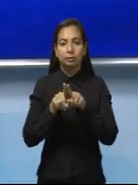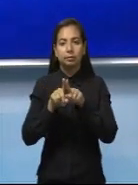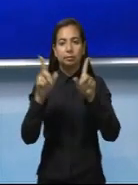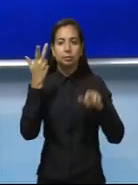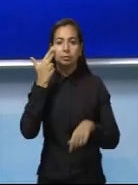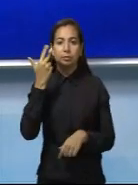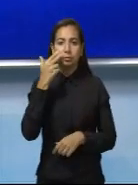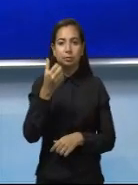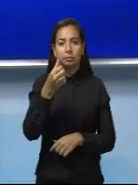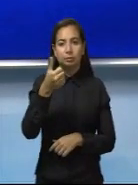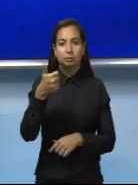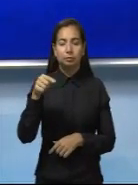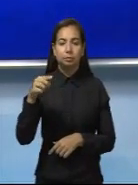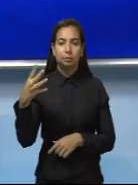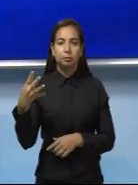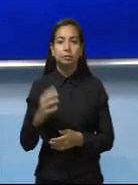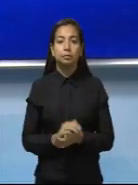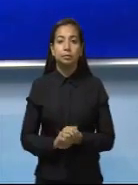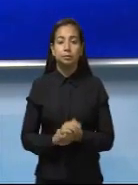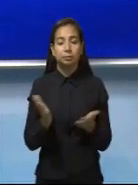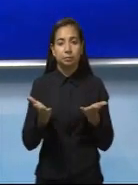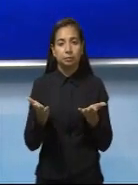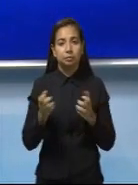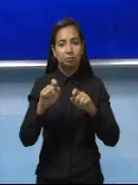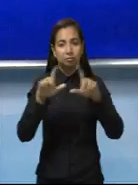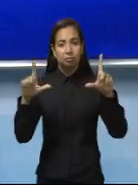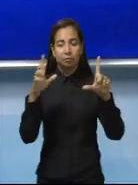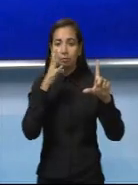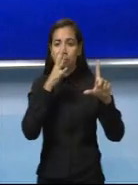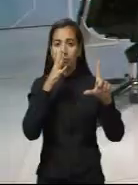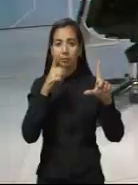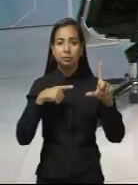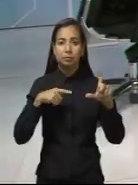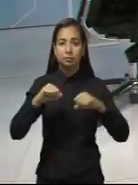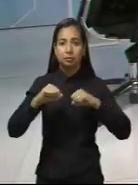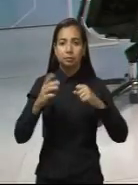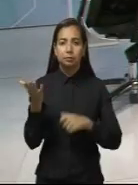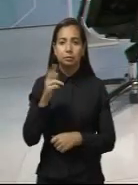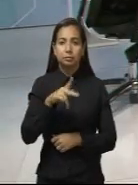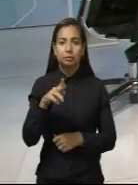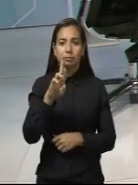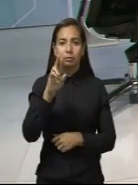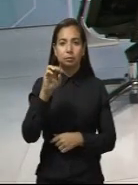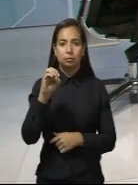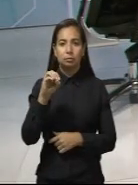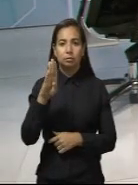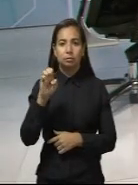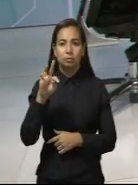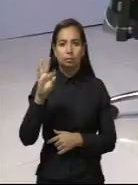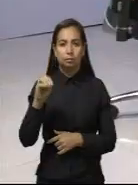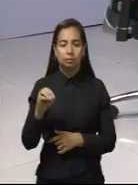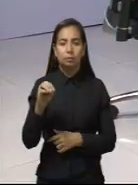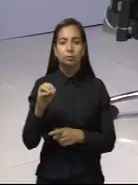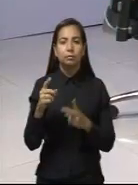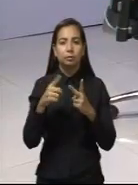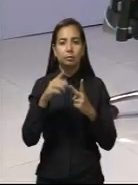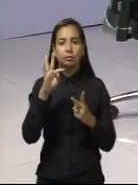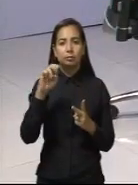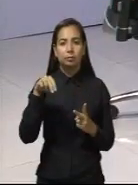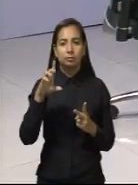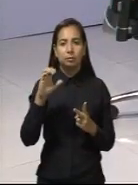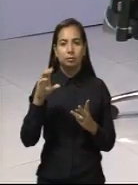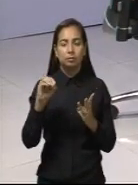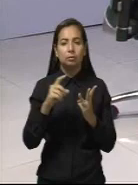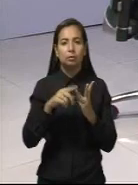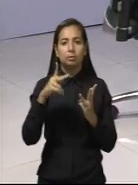ligou agora, o programa tem hoje as participações dos nossos debatedores, os professores Roberto Martins Rodrigues, Francisco Moreira e